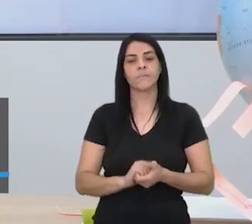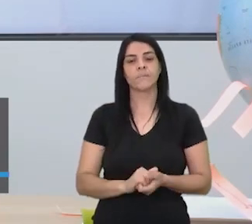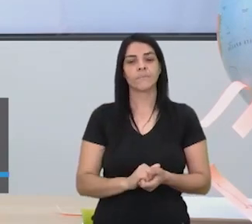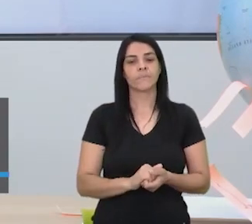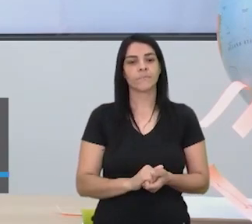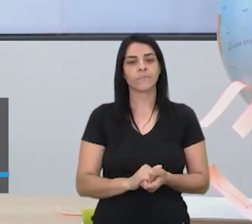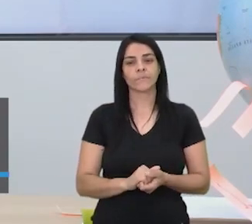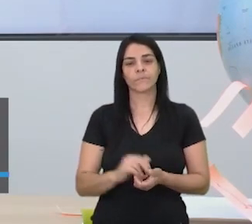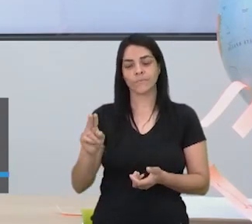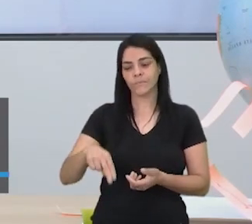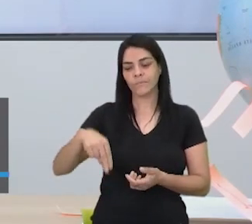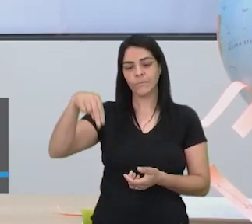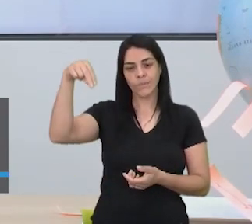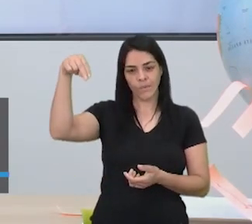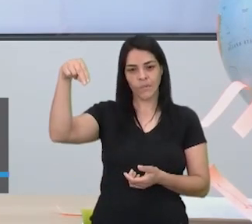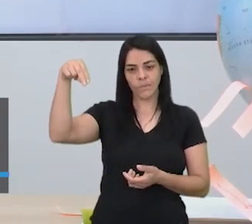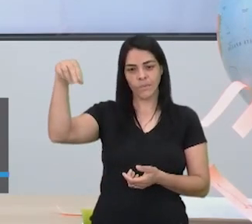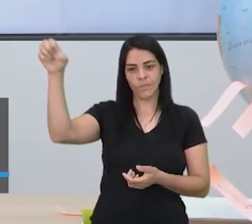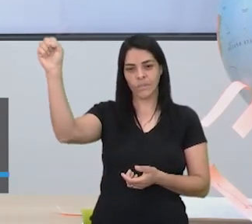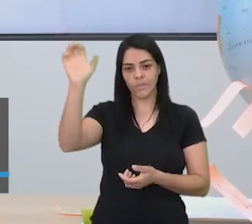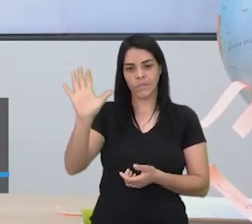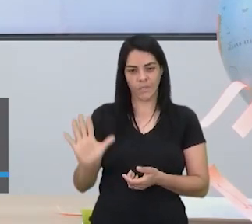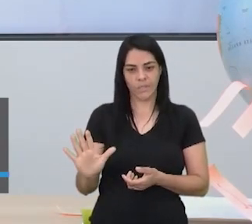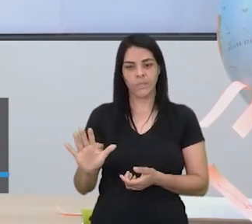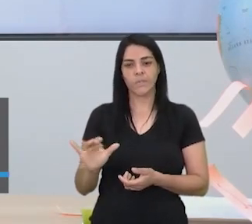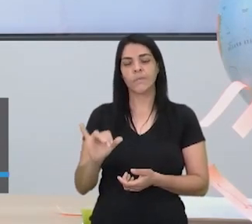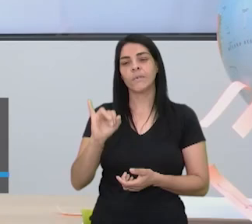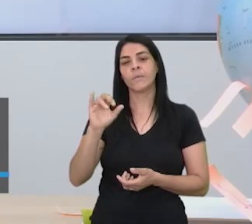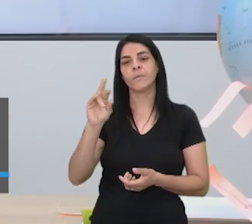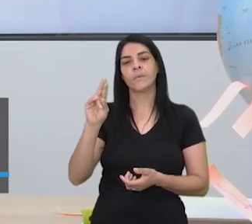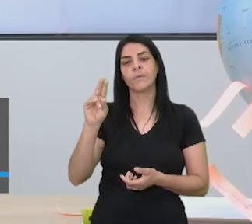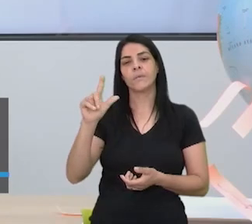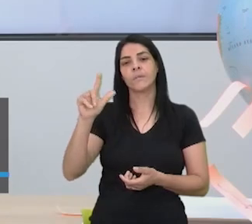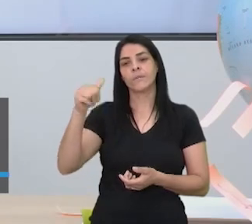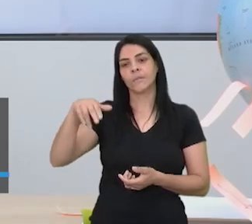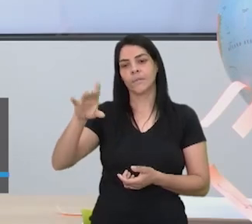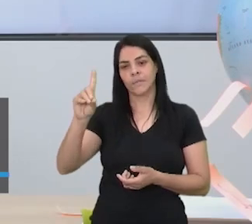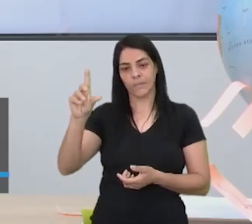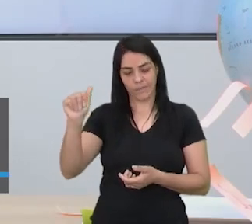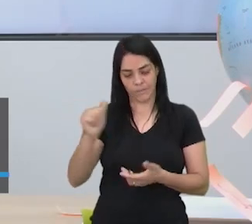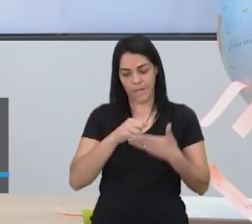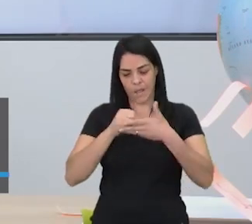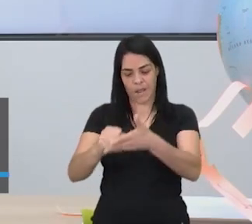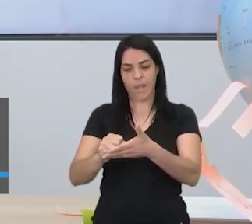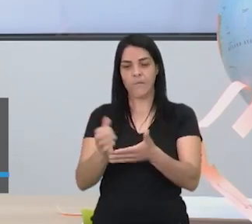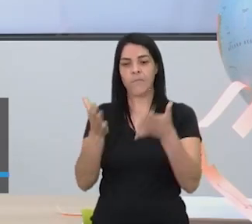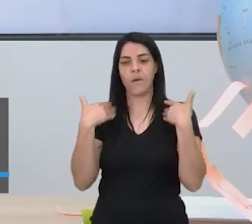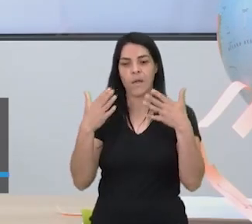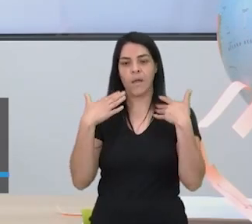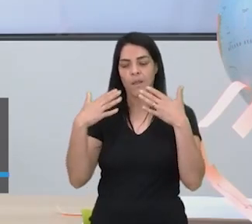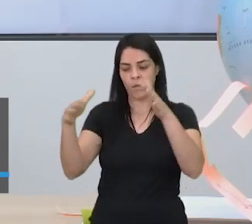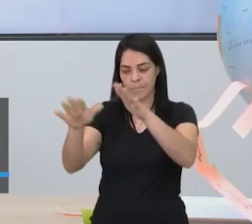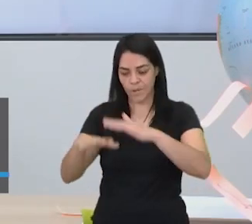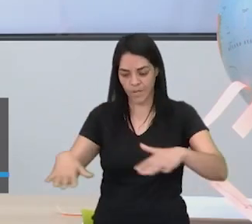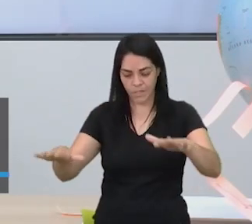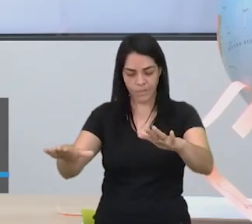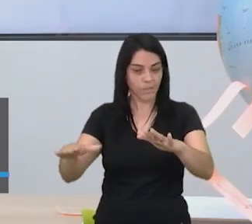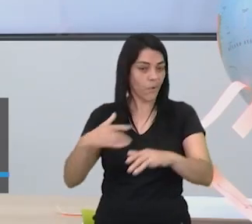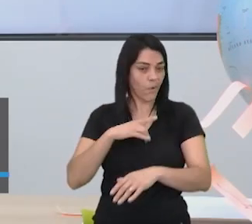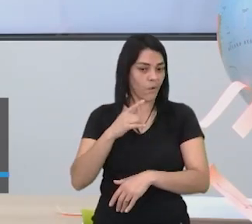norte da Europa, na Grã-Bretanha, na Irlanda, e aí ela levando o calor para essas regiões não vão